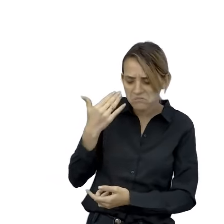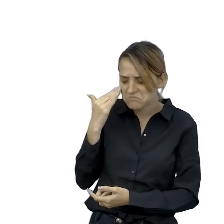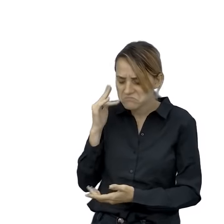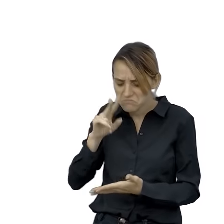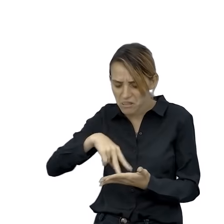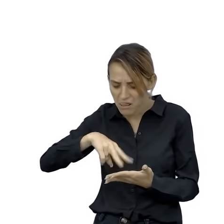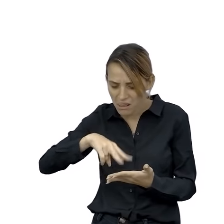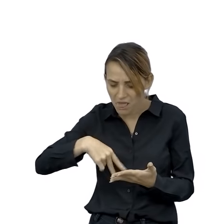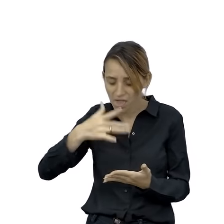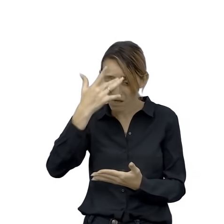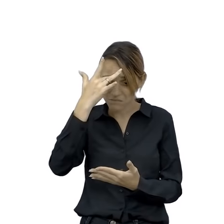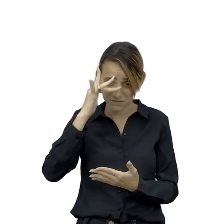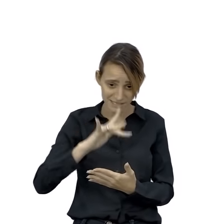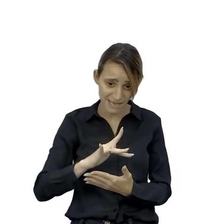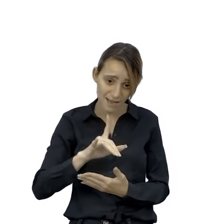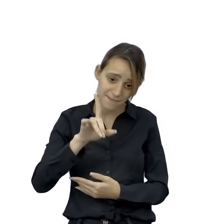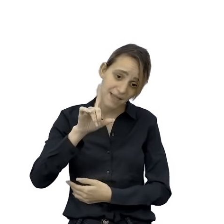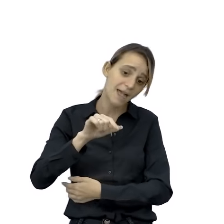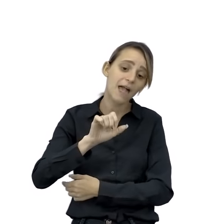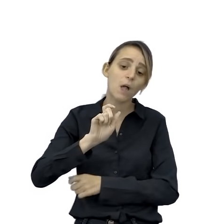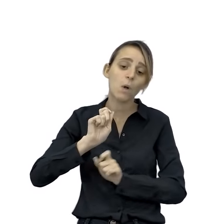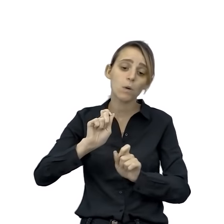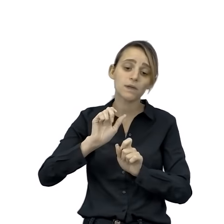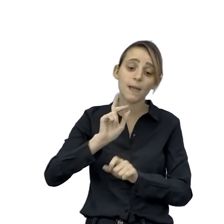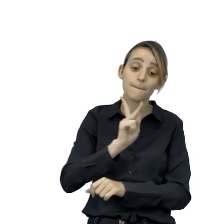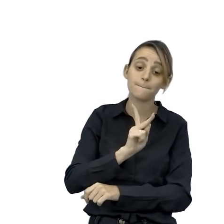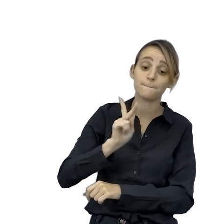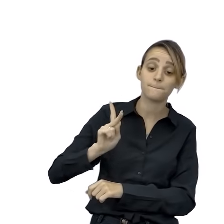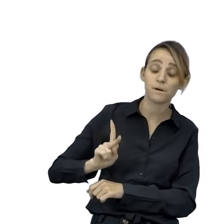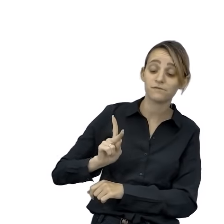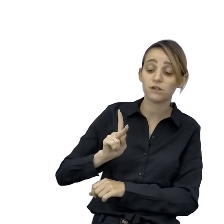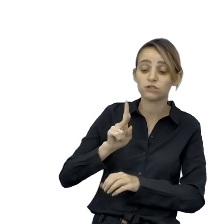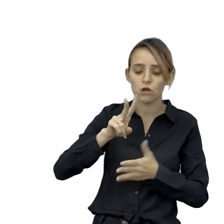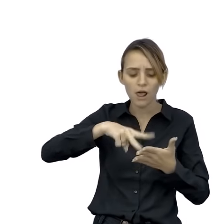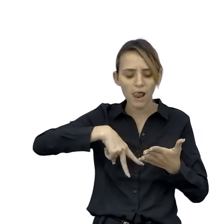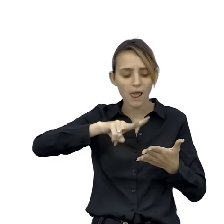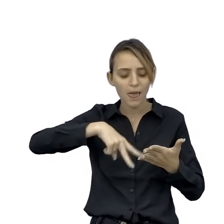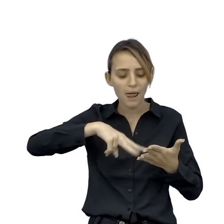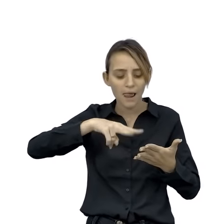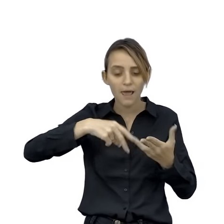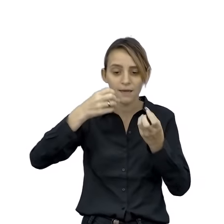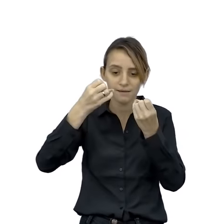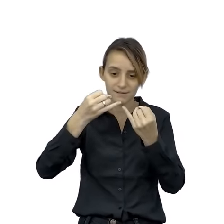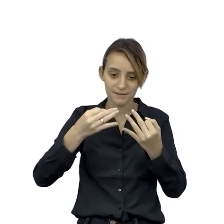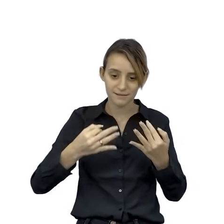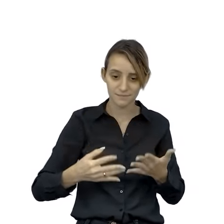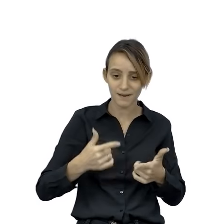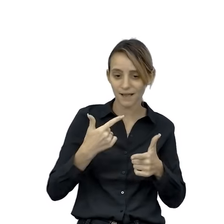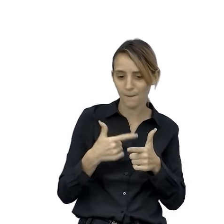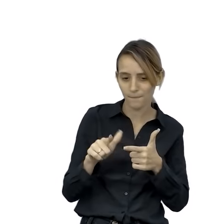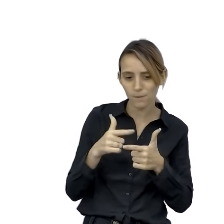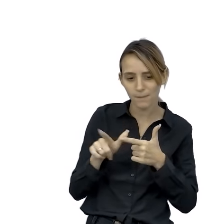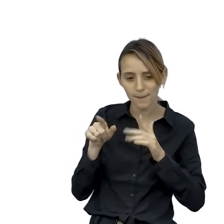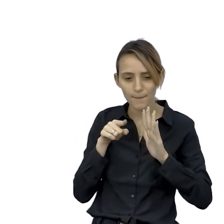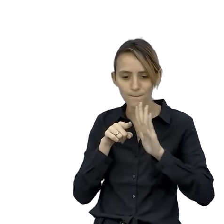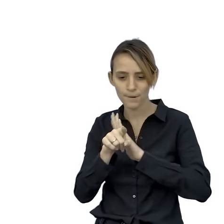É importante, é fundamental o professor fazer a leitura, né, desse texto